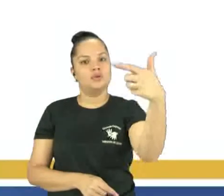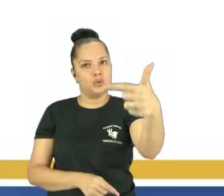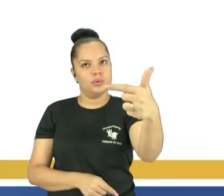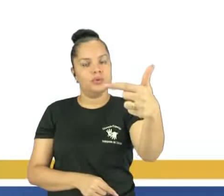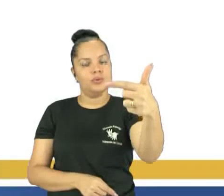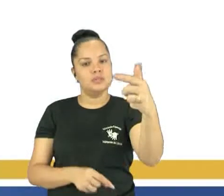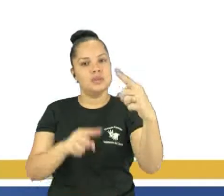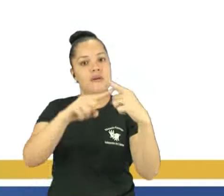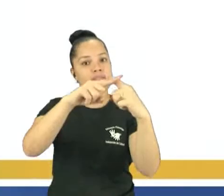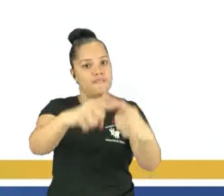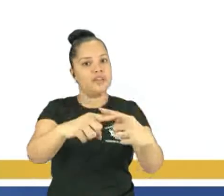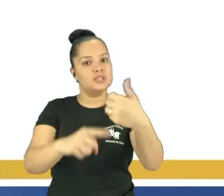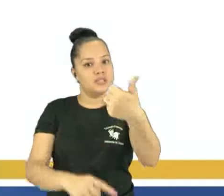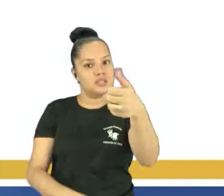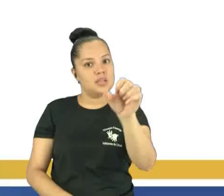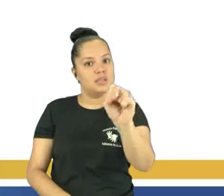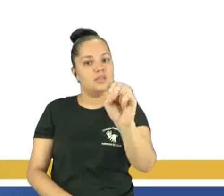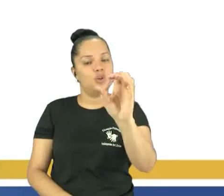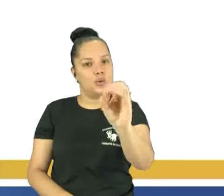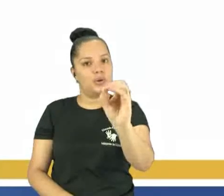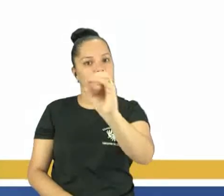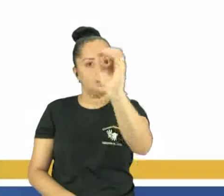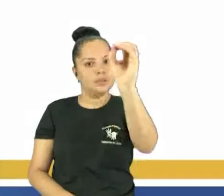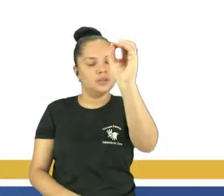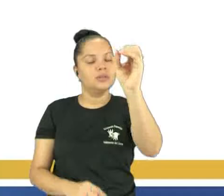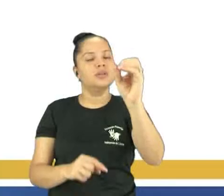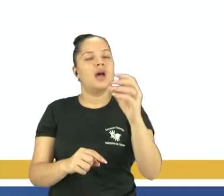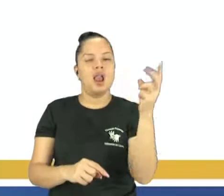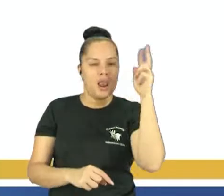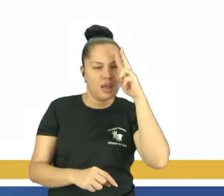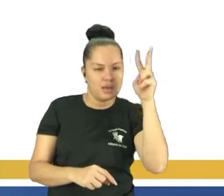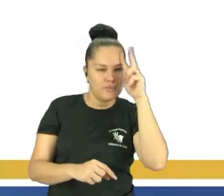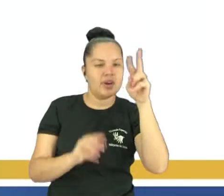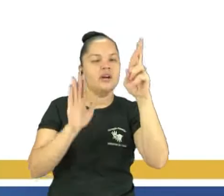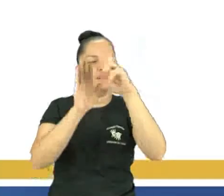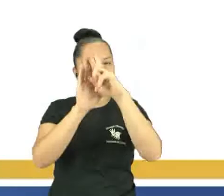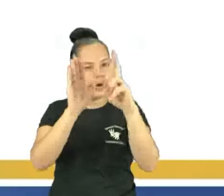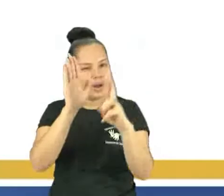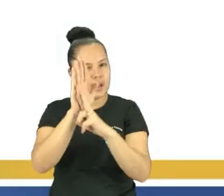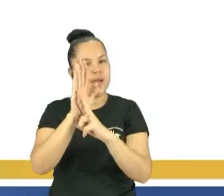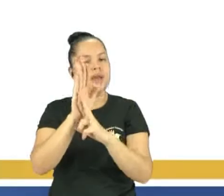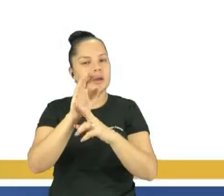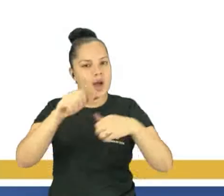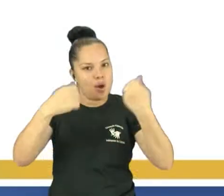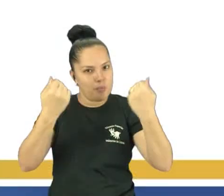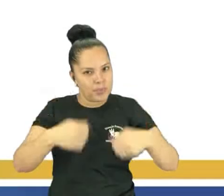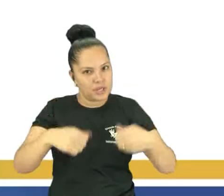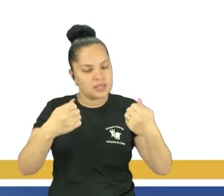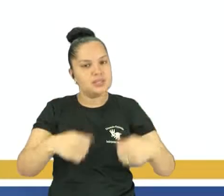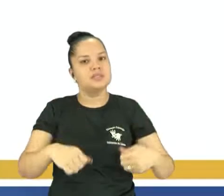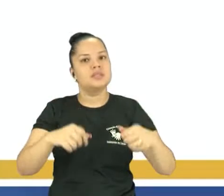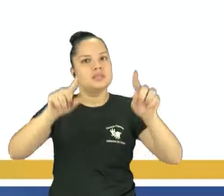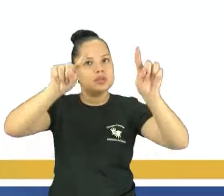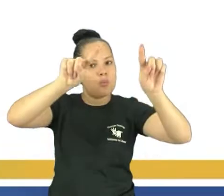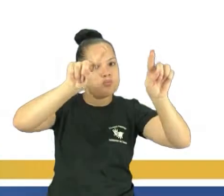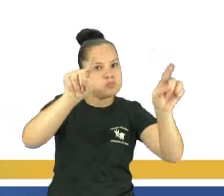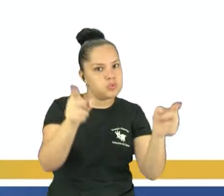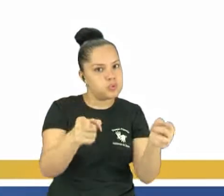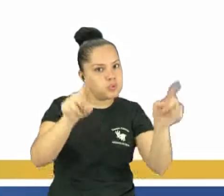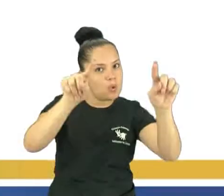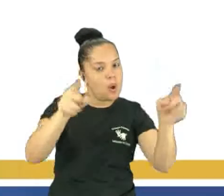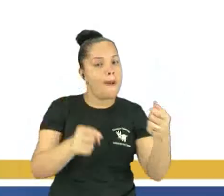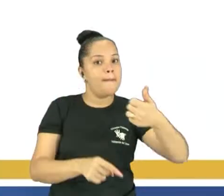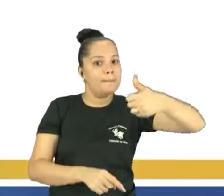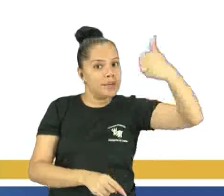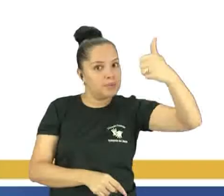Lembrando que quando eu for fazer a aplicação dessa fórmula, eu preciso primeiramente resolver o que aparece dentro do parênteses e depois realizar o produto,